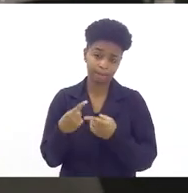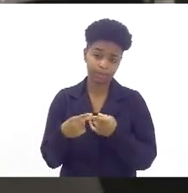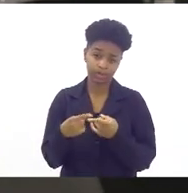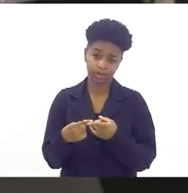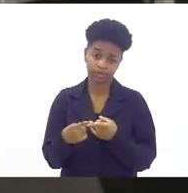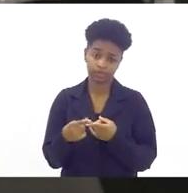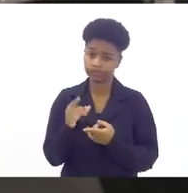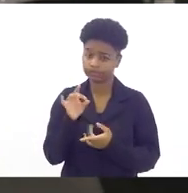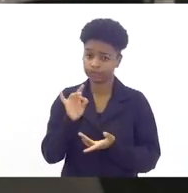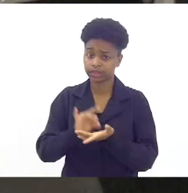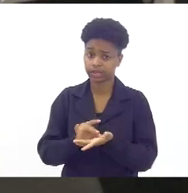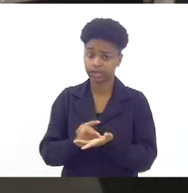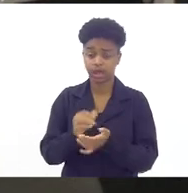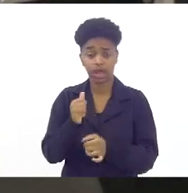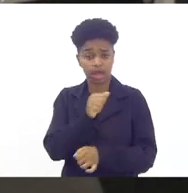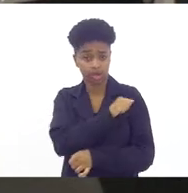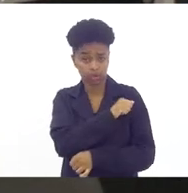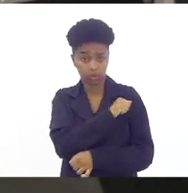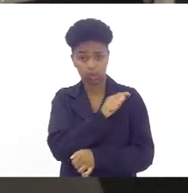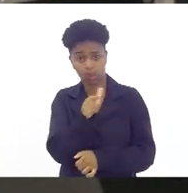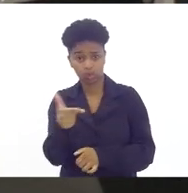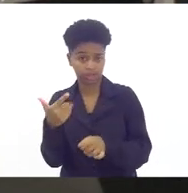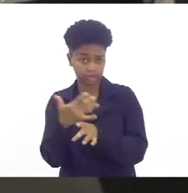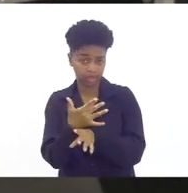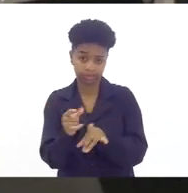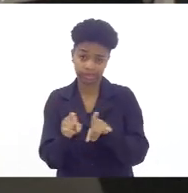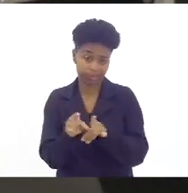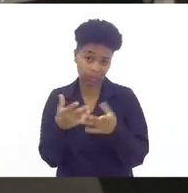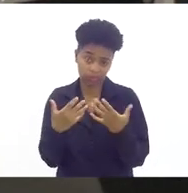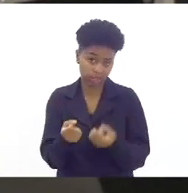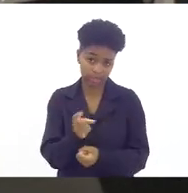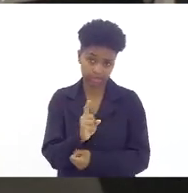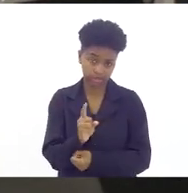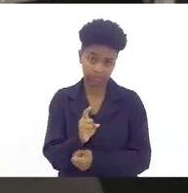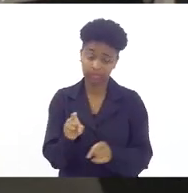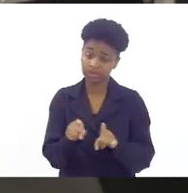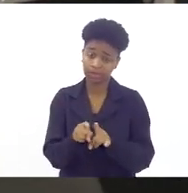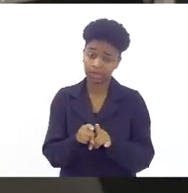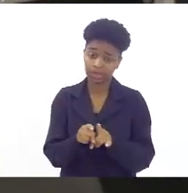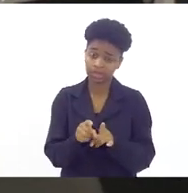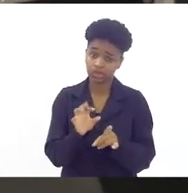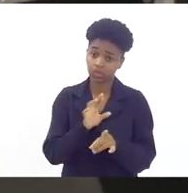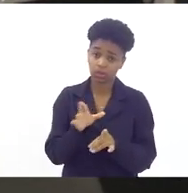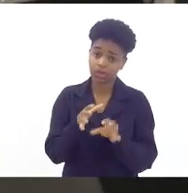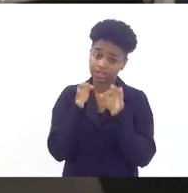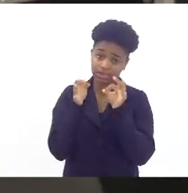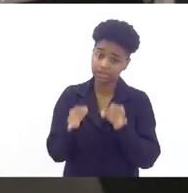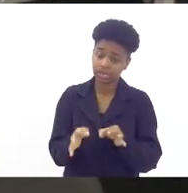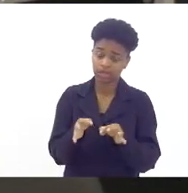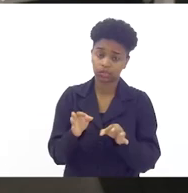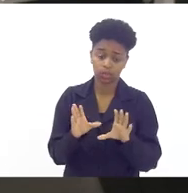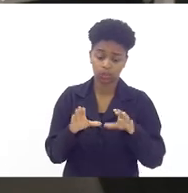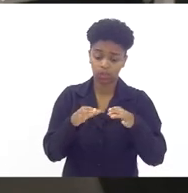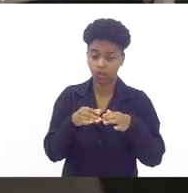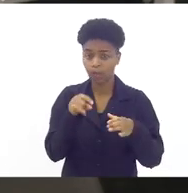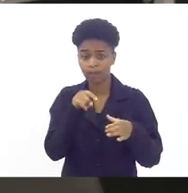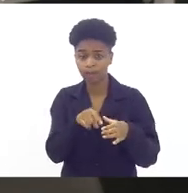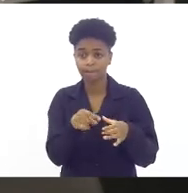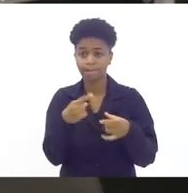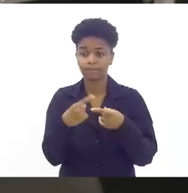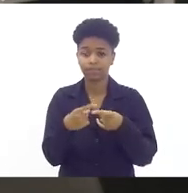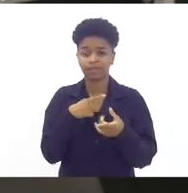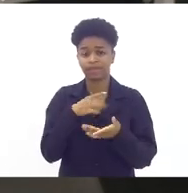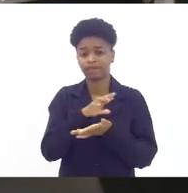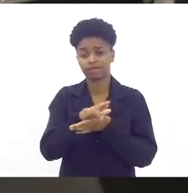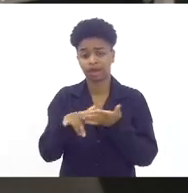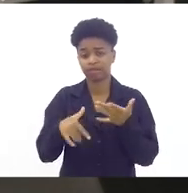os alunos de outro município também não recebem né E também não é justo com a comunidade que Muitos são